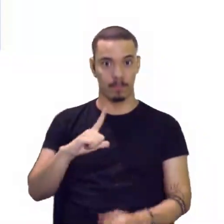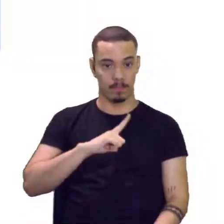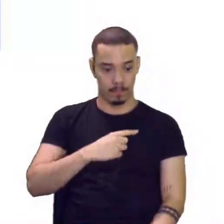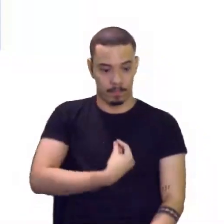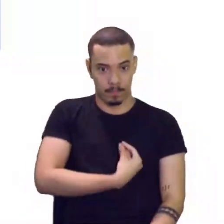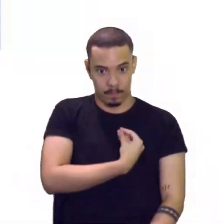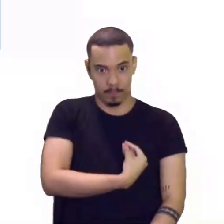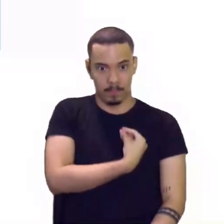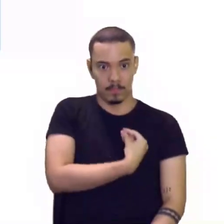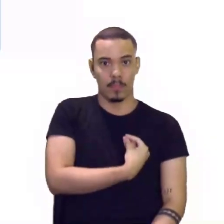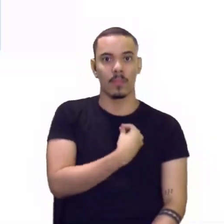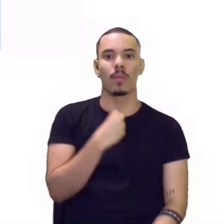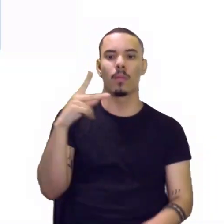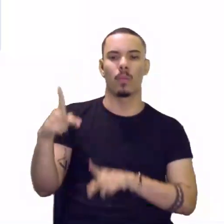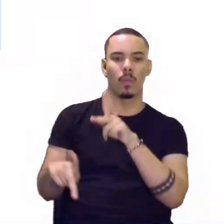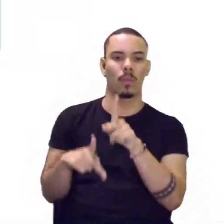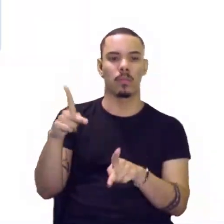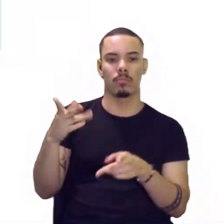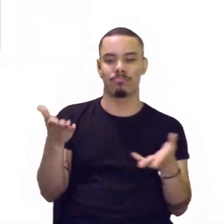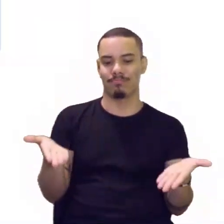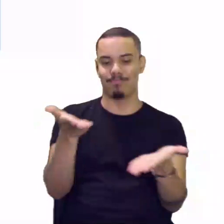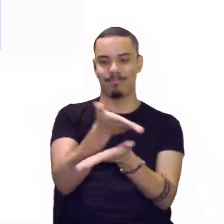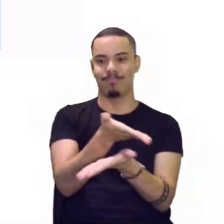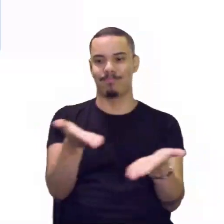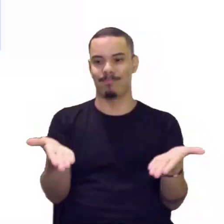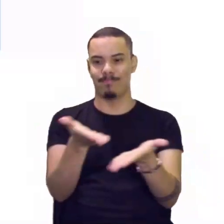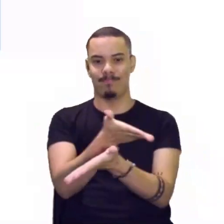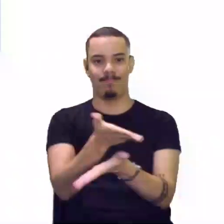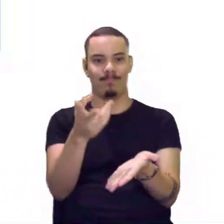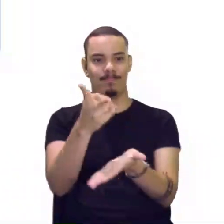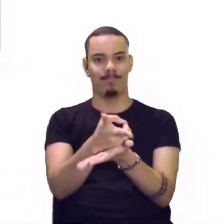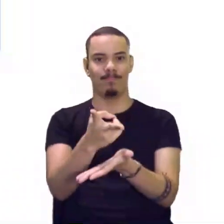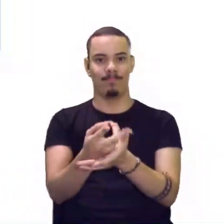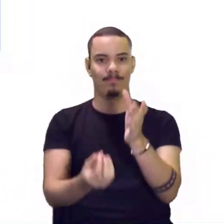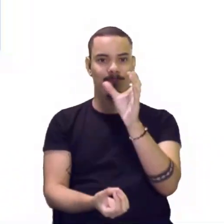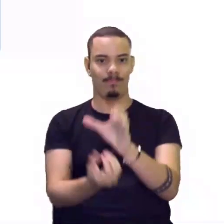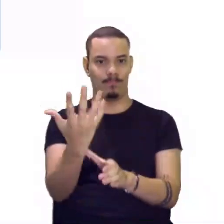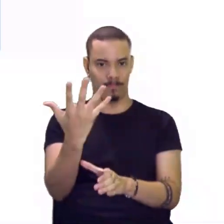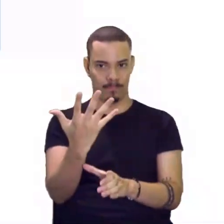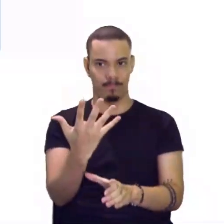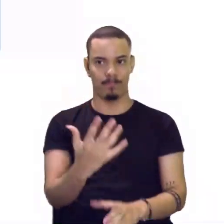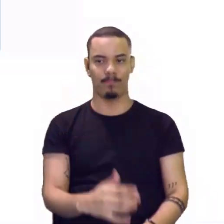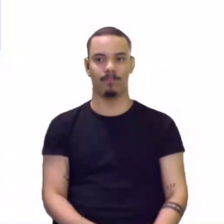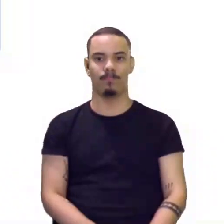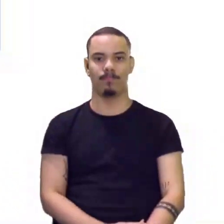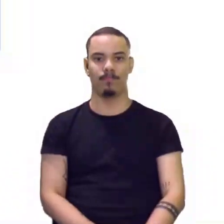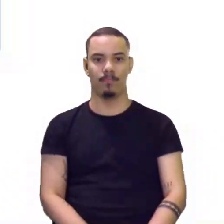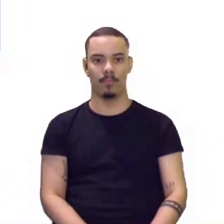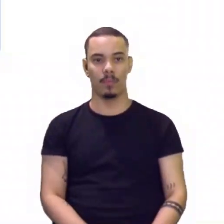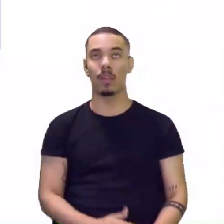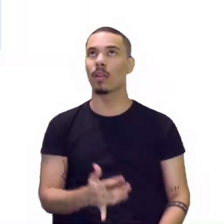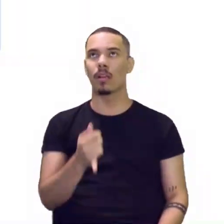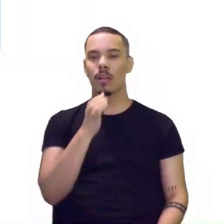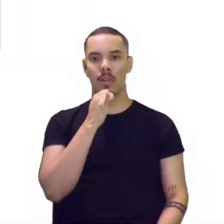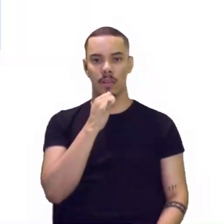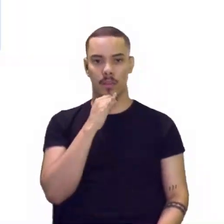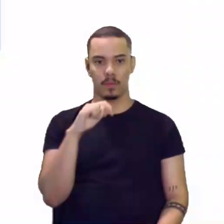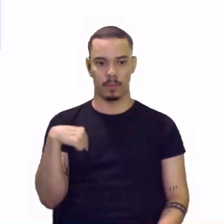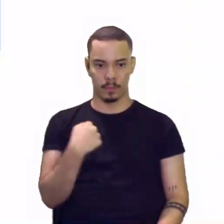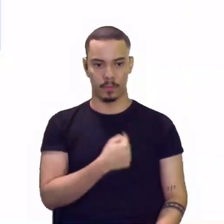existe populações que compartilham a mesma origem naquele lugar, né? Justamente. Daí a gente